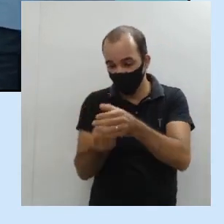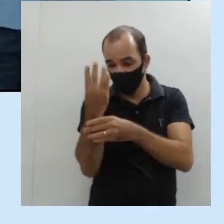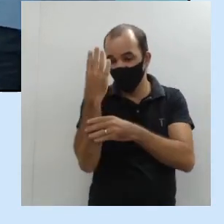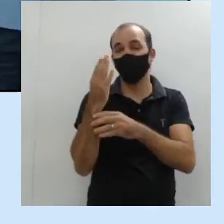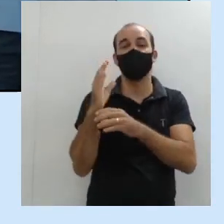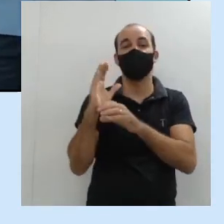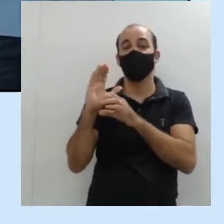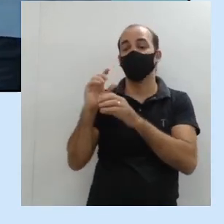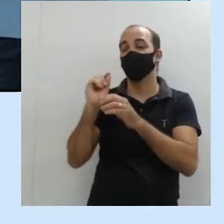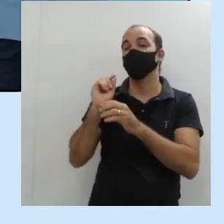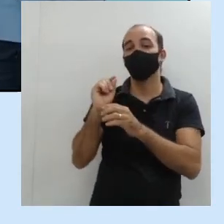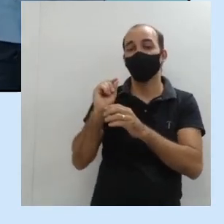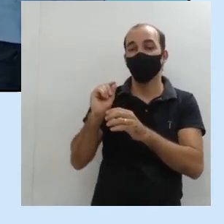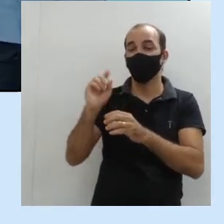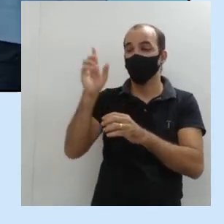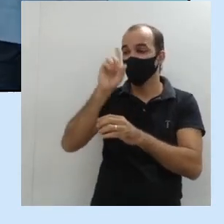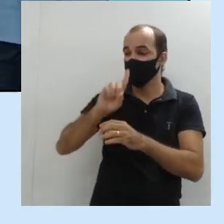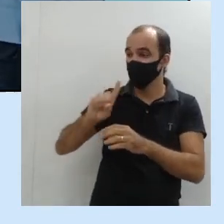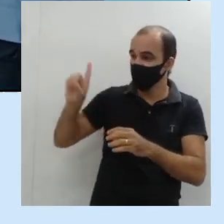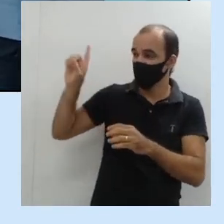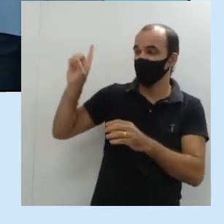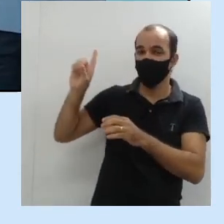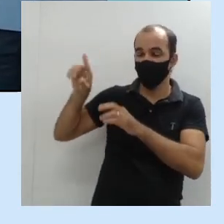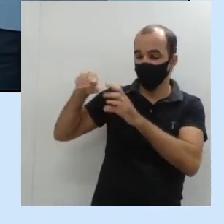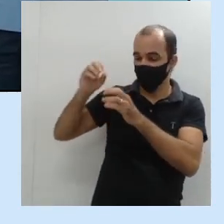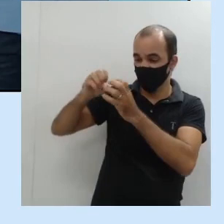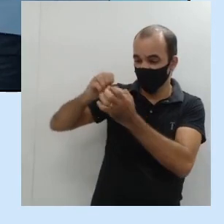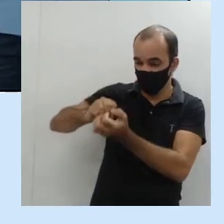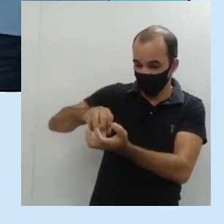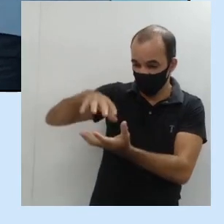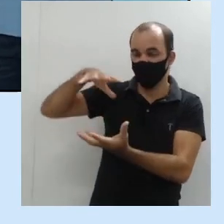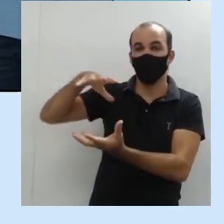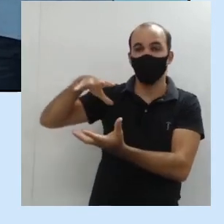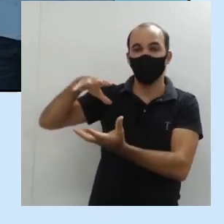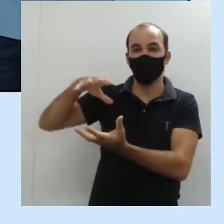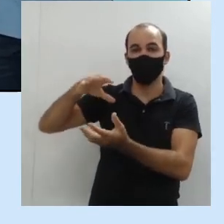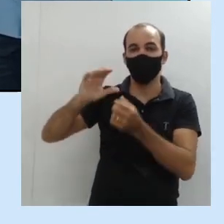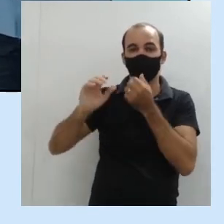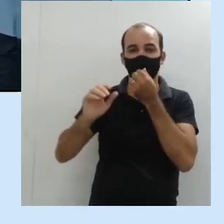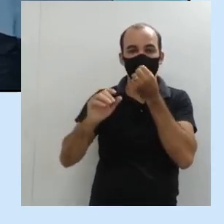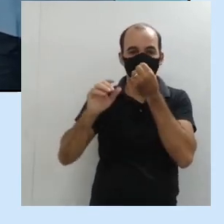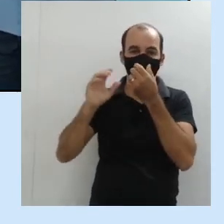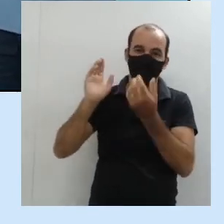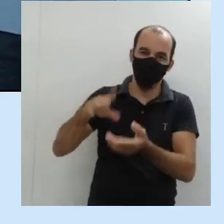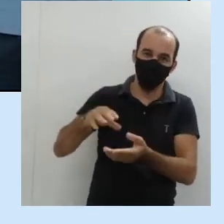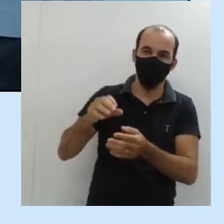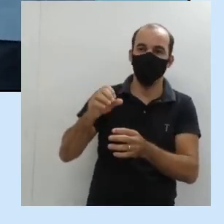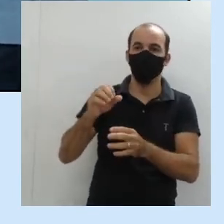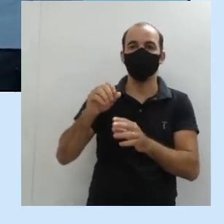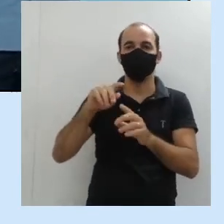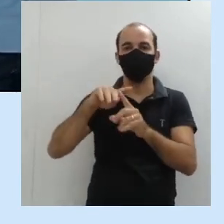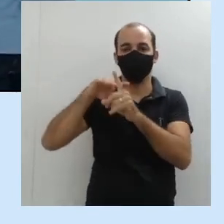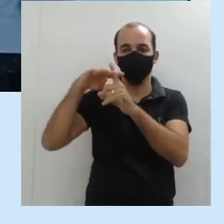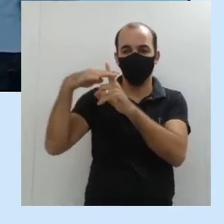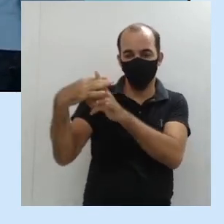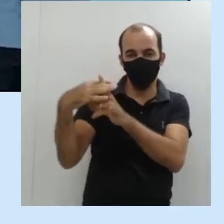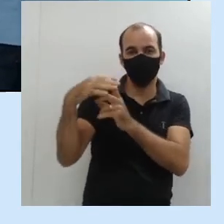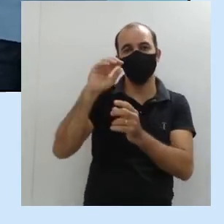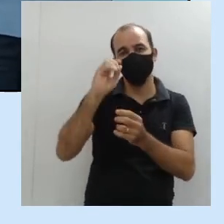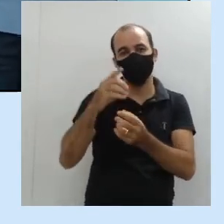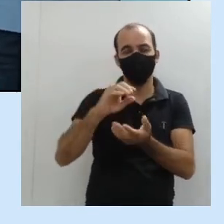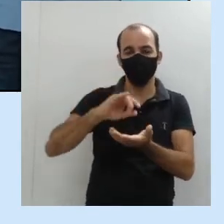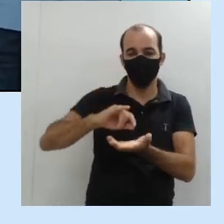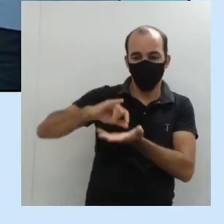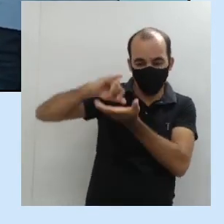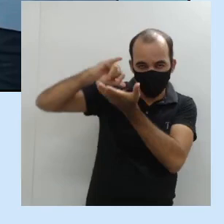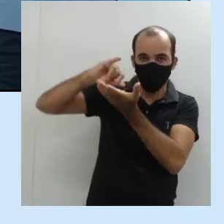do evolucionismo ou do criacionismo. Do ponto de vista político, podem ser socialistas ou podem ser capitalistas e assim